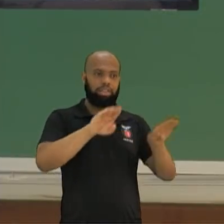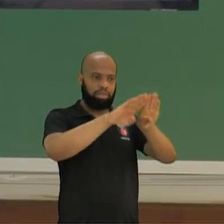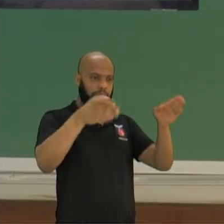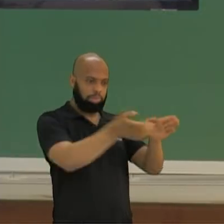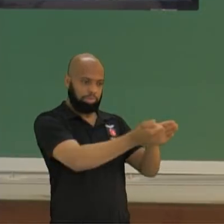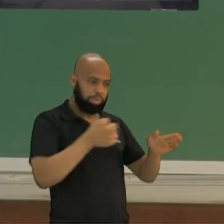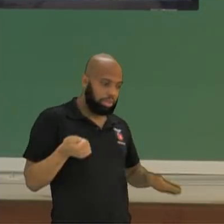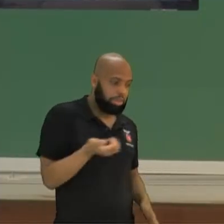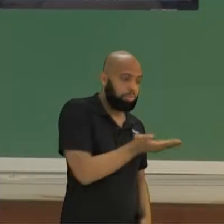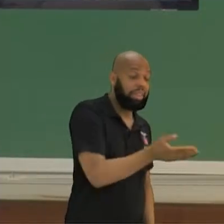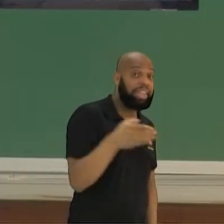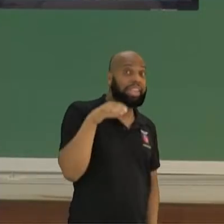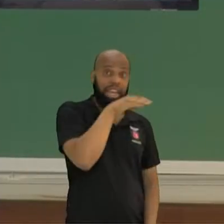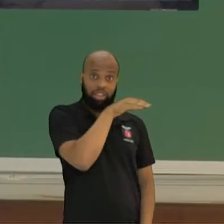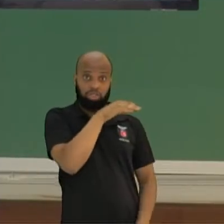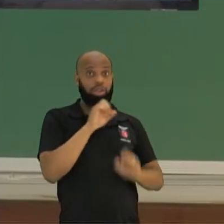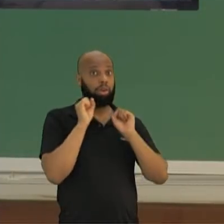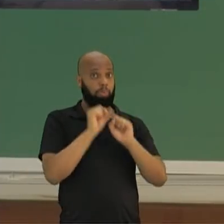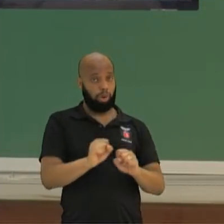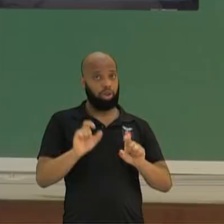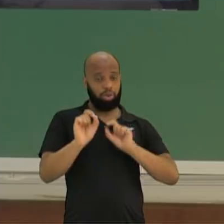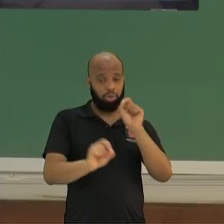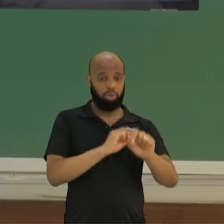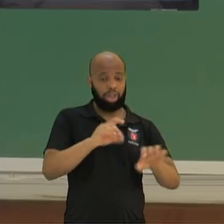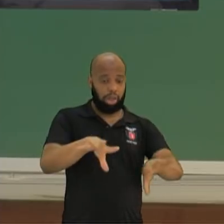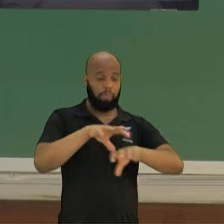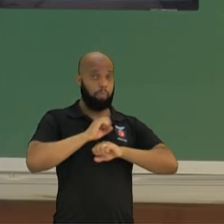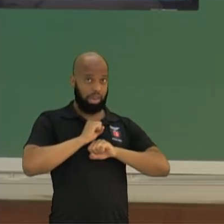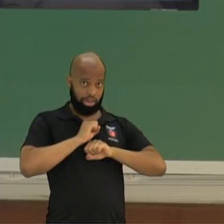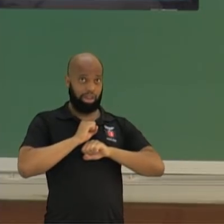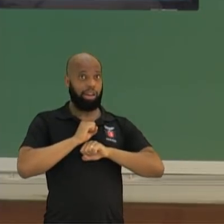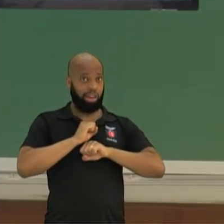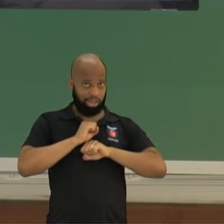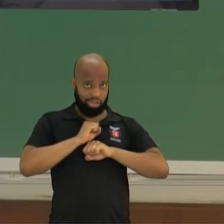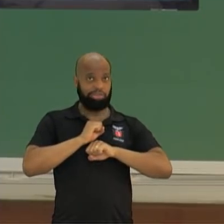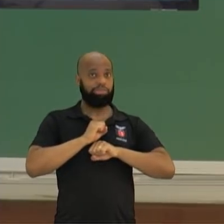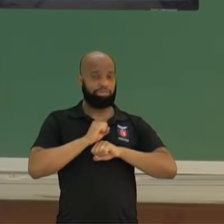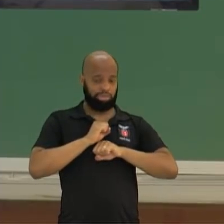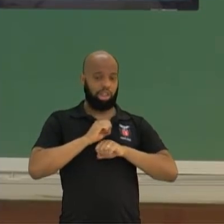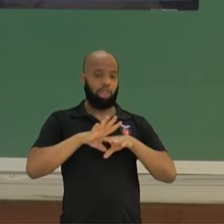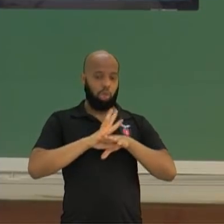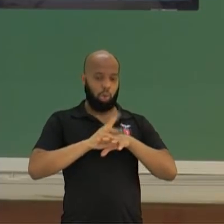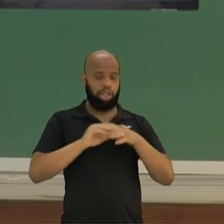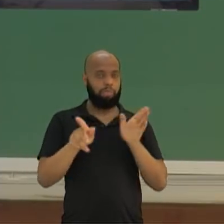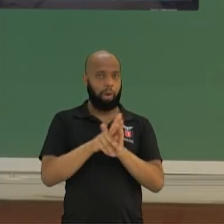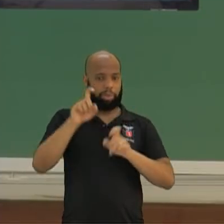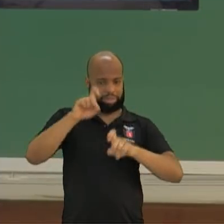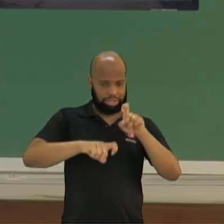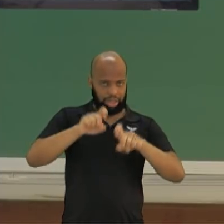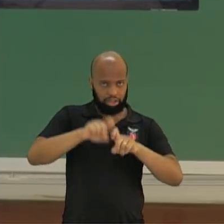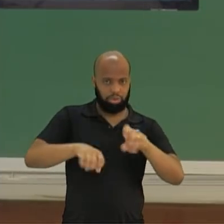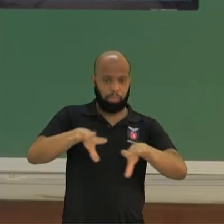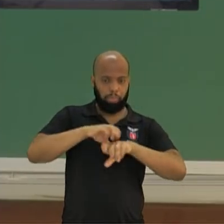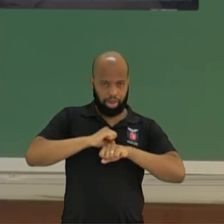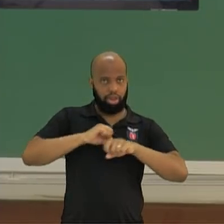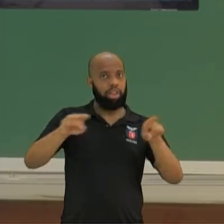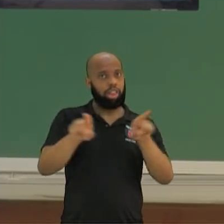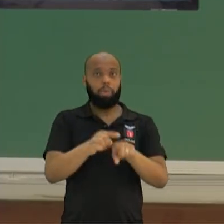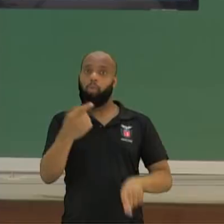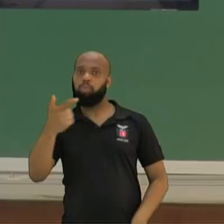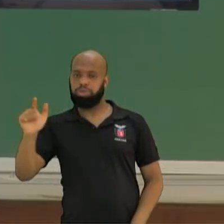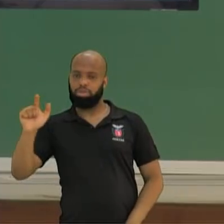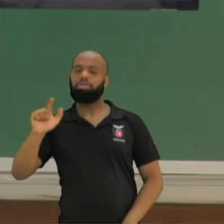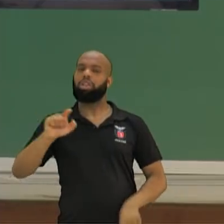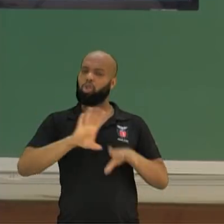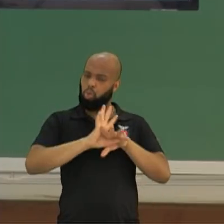sim o risco de contaminação, não só de doenças, né, sexualmente transmissíveis, de infecções sexualmente